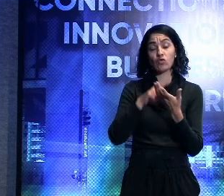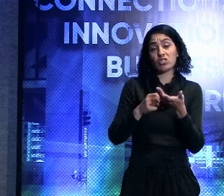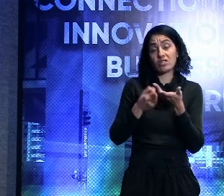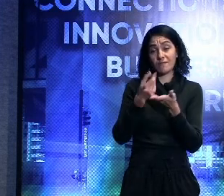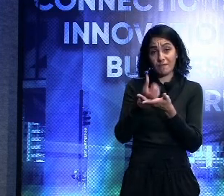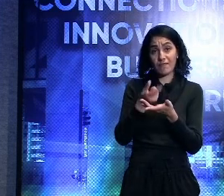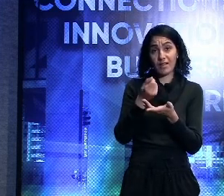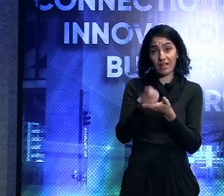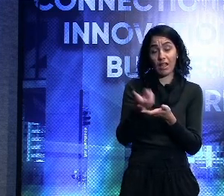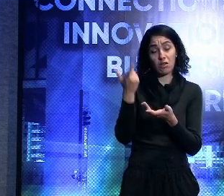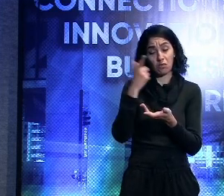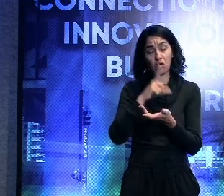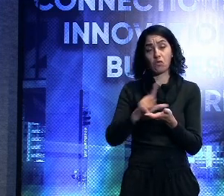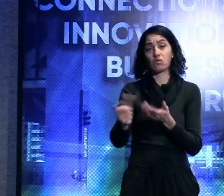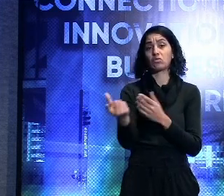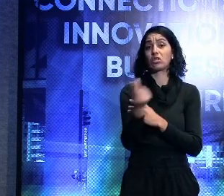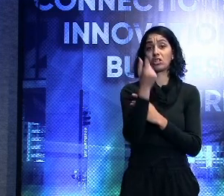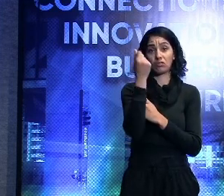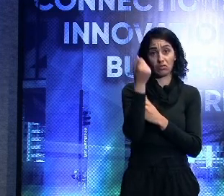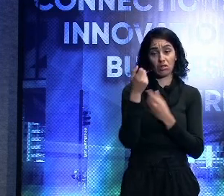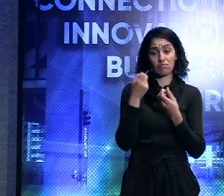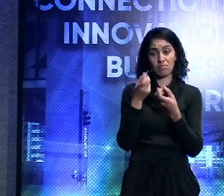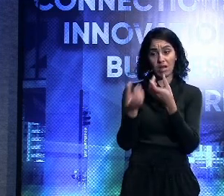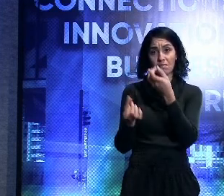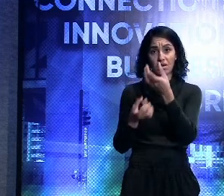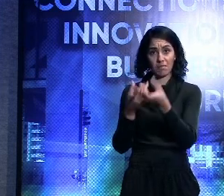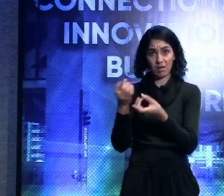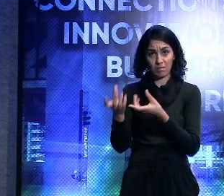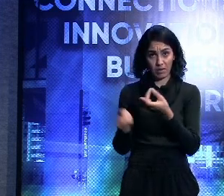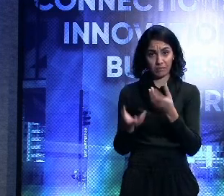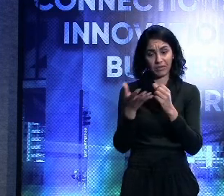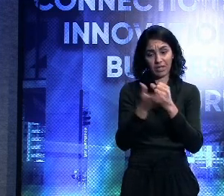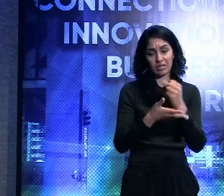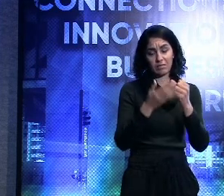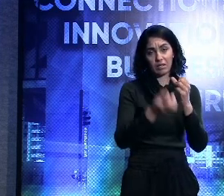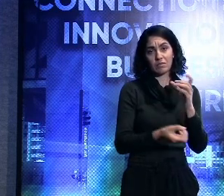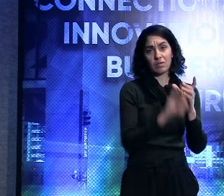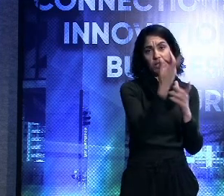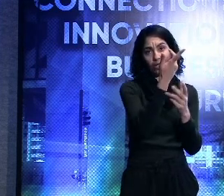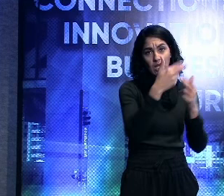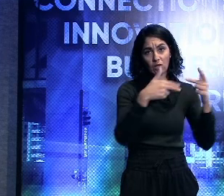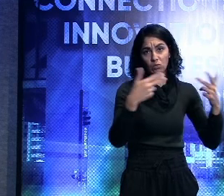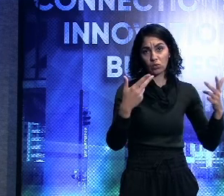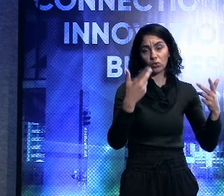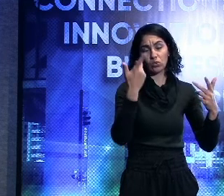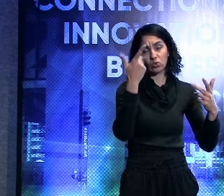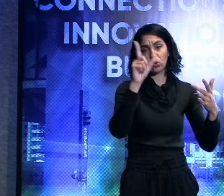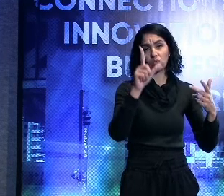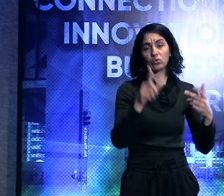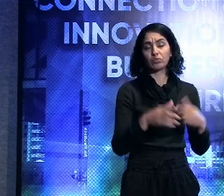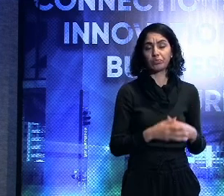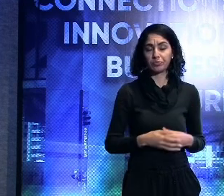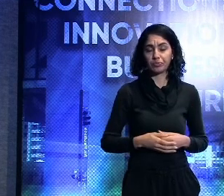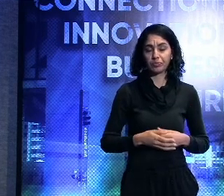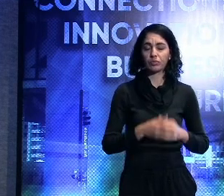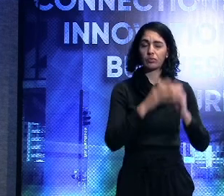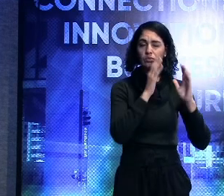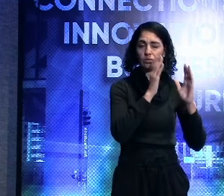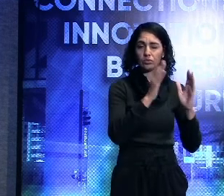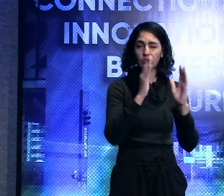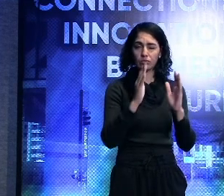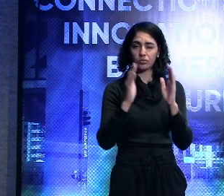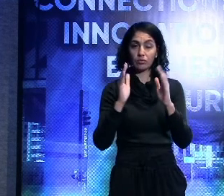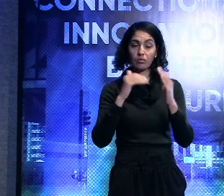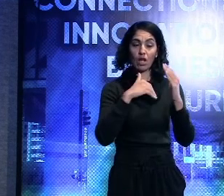gente tá se embasando para criar os nossos produtos e serviços. Todo esse processo, como a gente já mencionou,